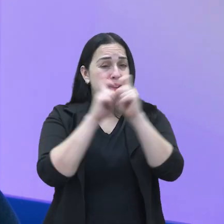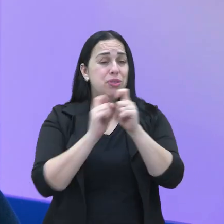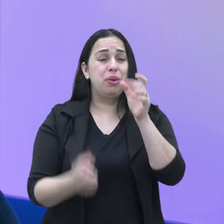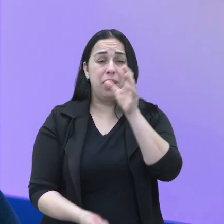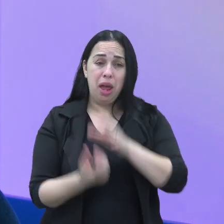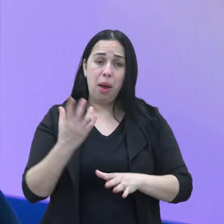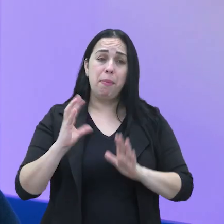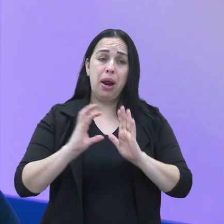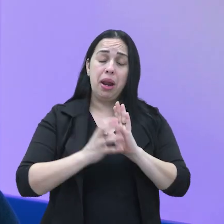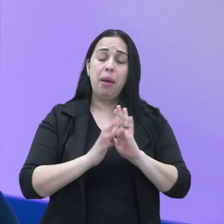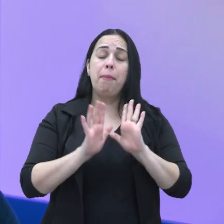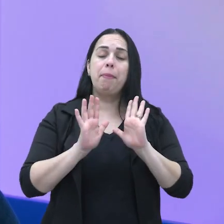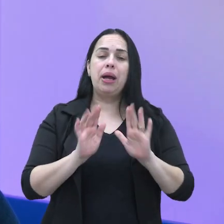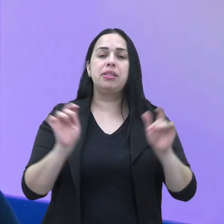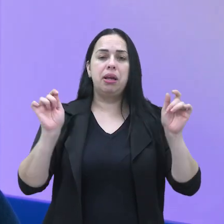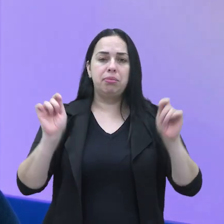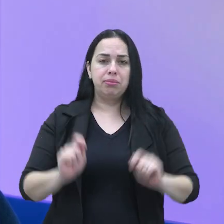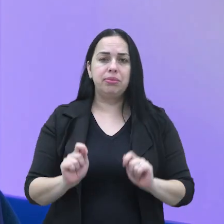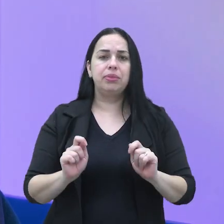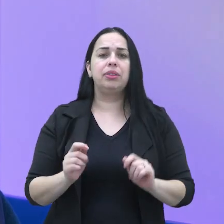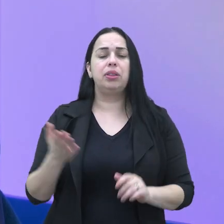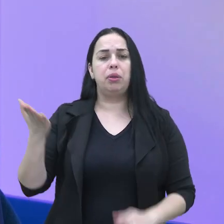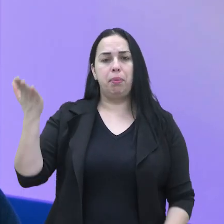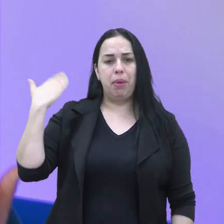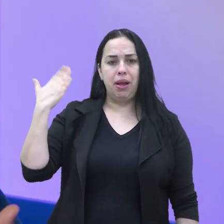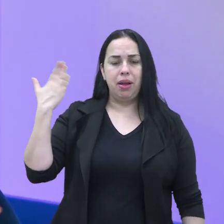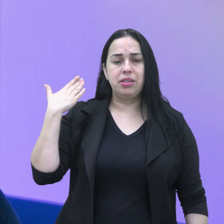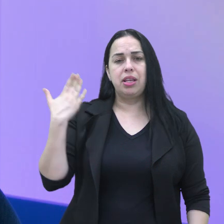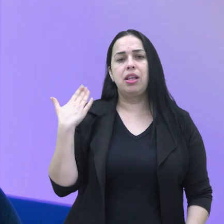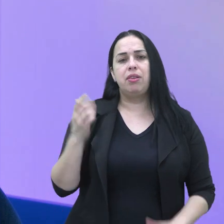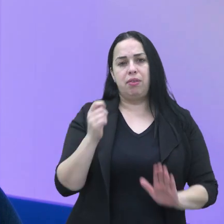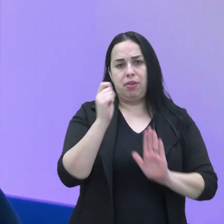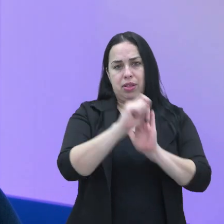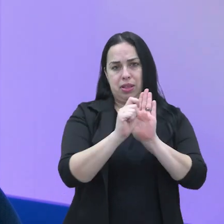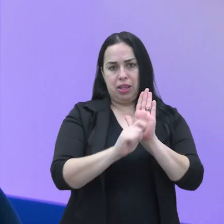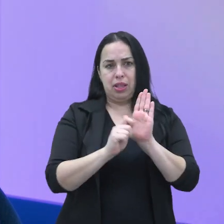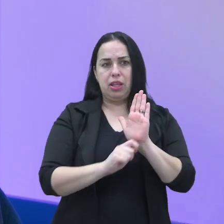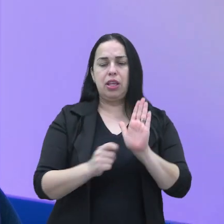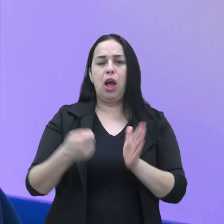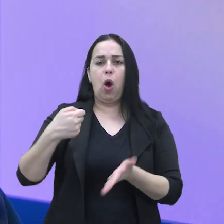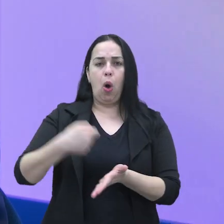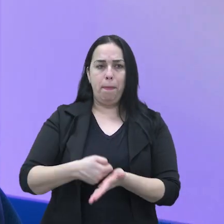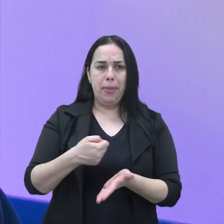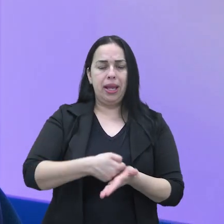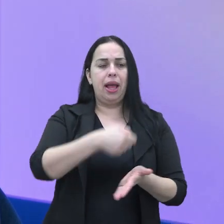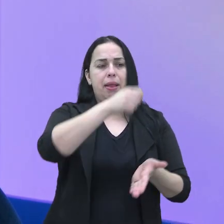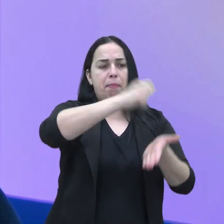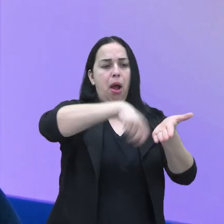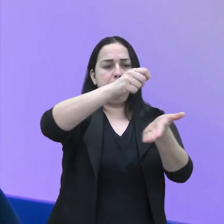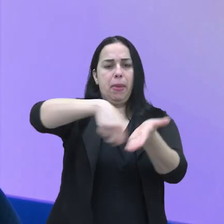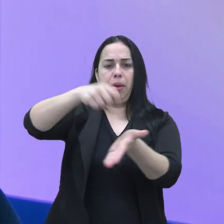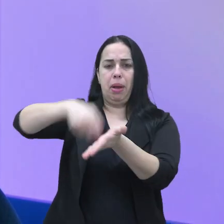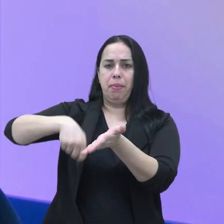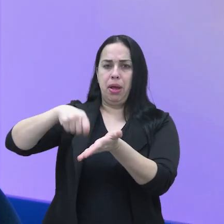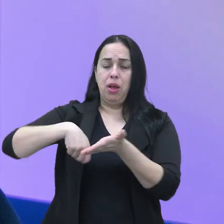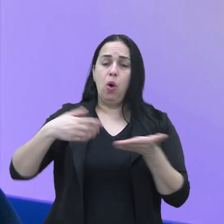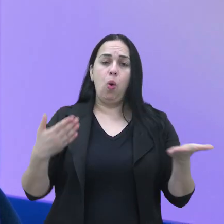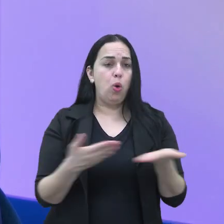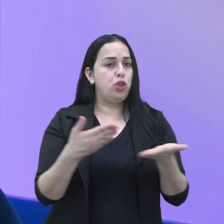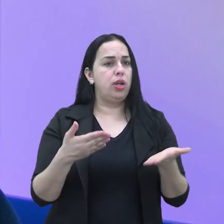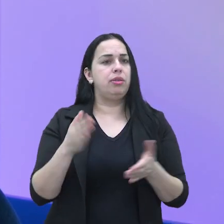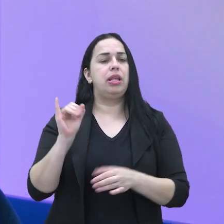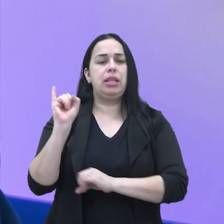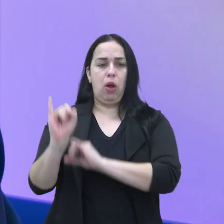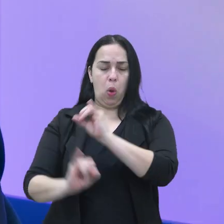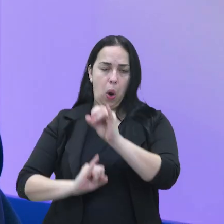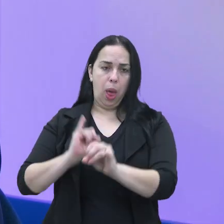ser conquistado, mas é possível, principalmente, antigamente era no papel. Você era obrigado a colher assinaturas na folha impressa.